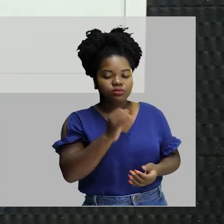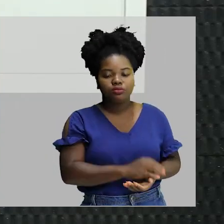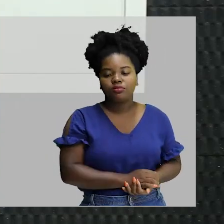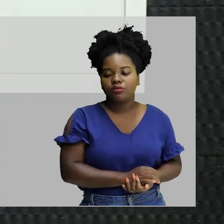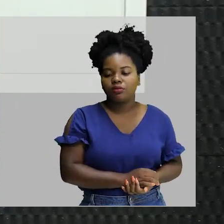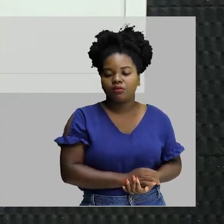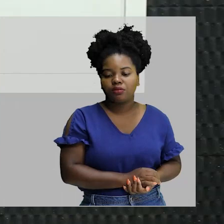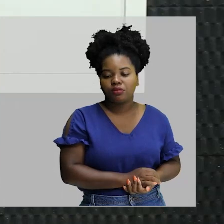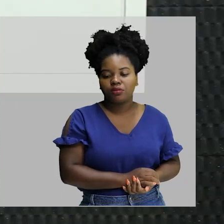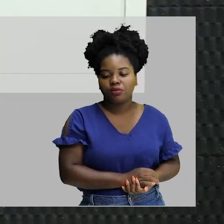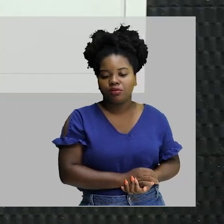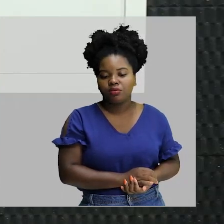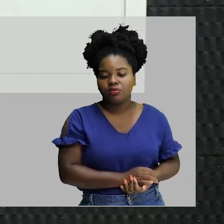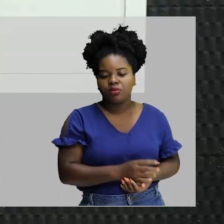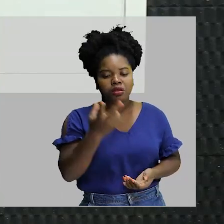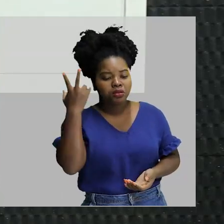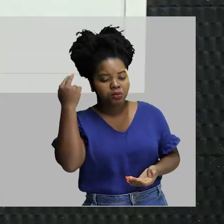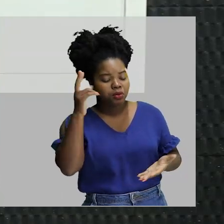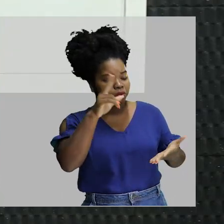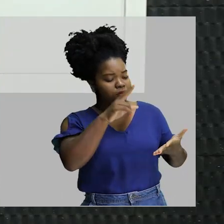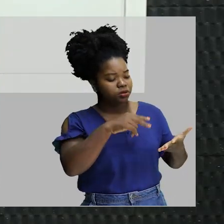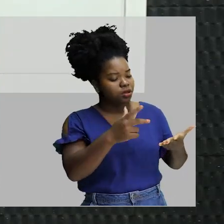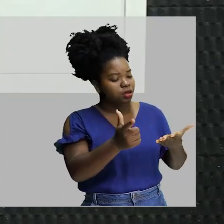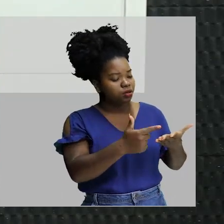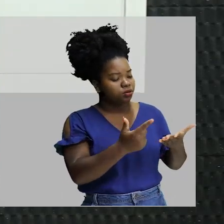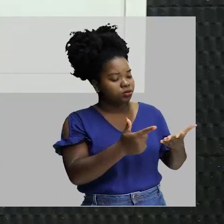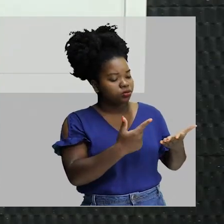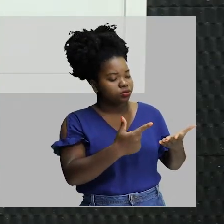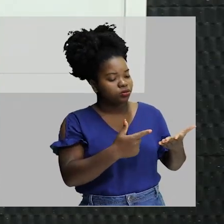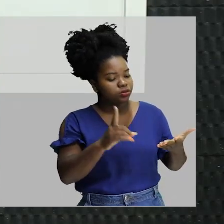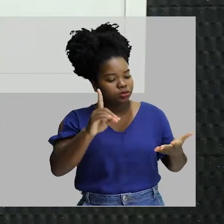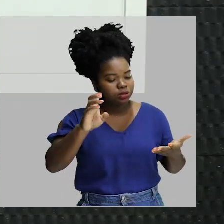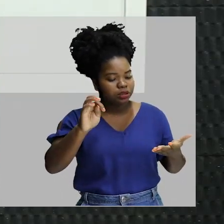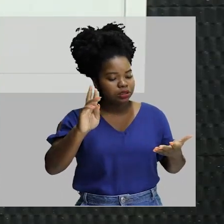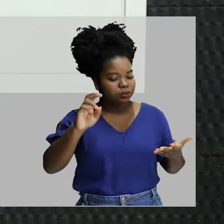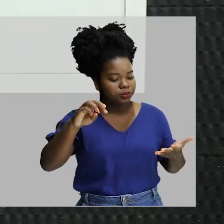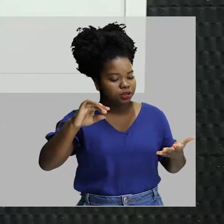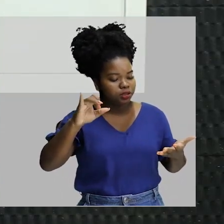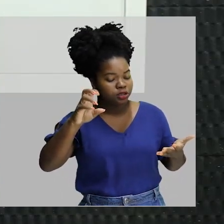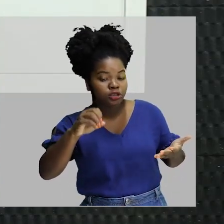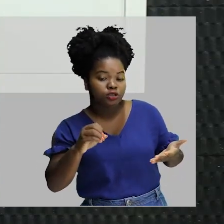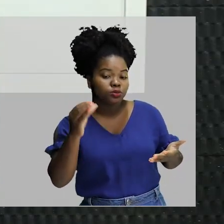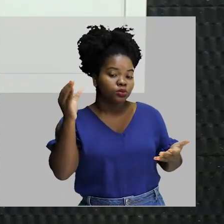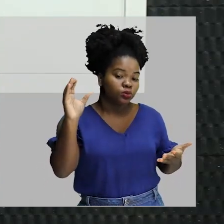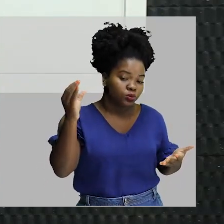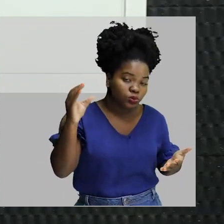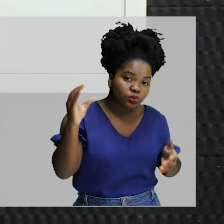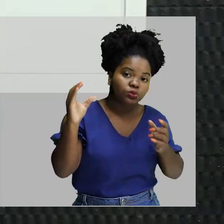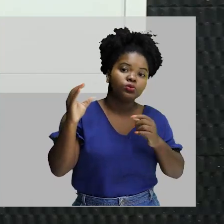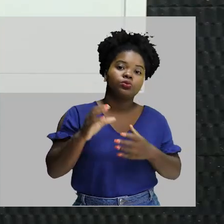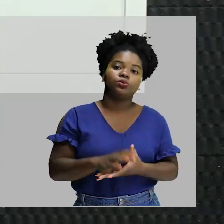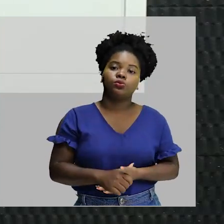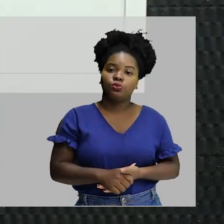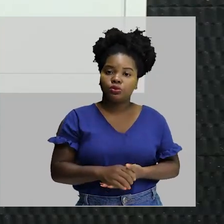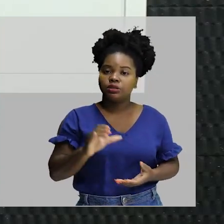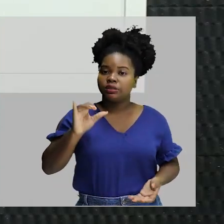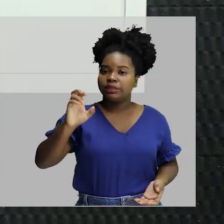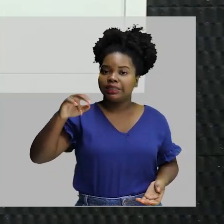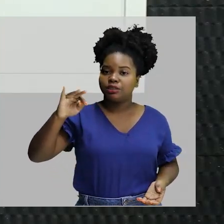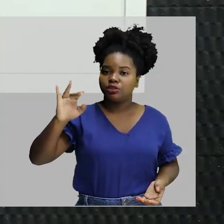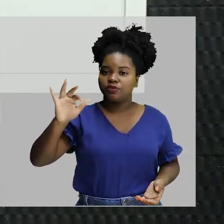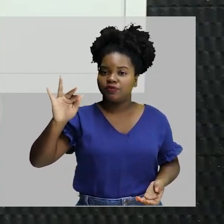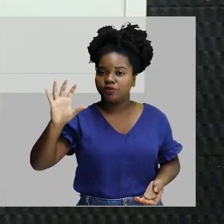muito comum você ler nos livros o que a gente chama de determinismo científico, ok? Então ela está